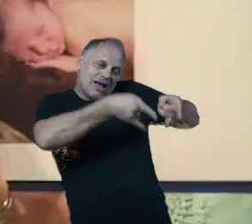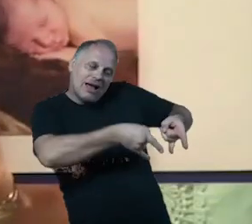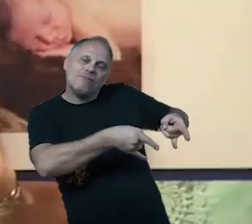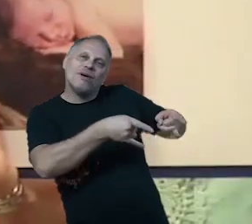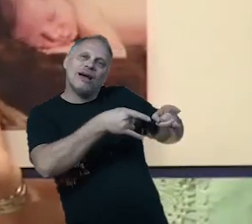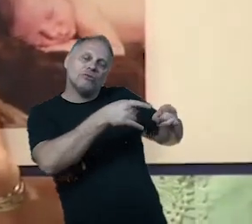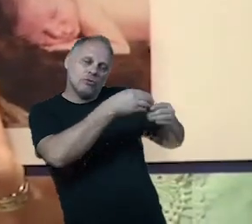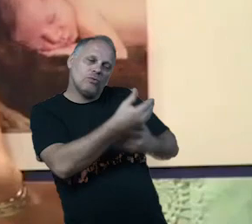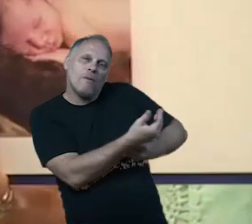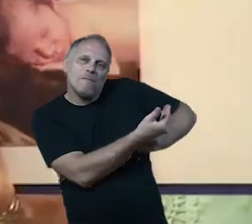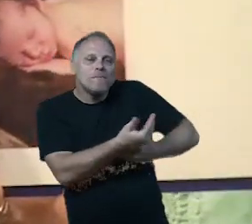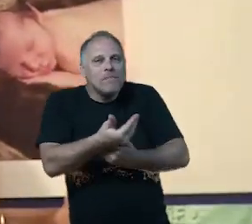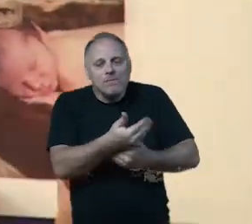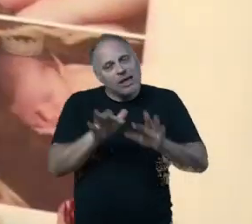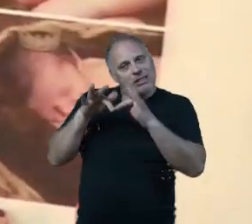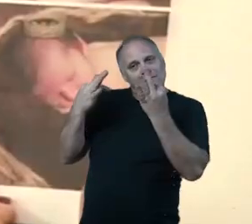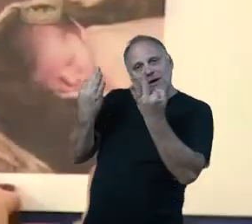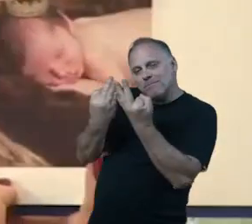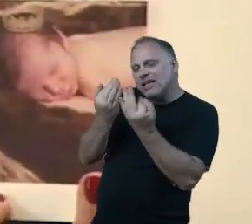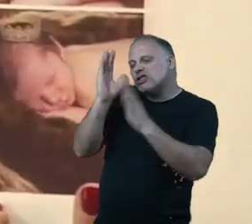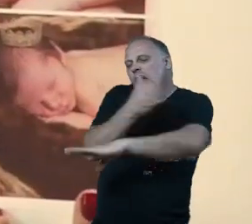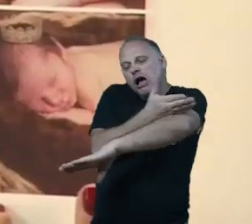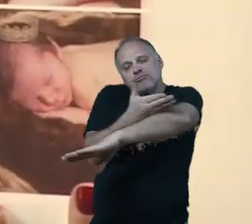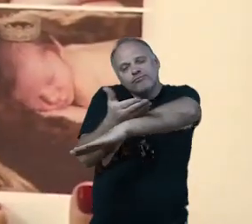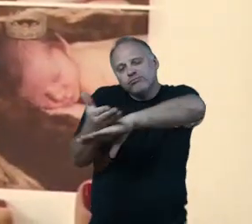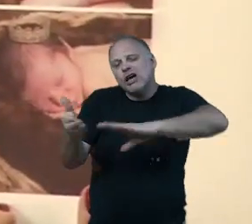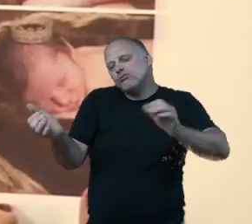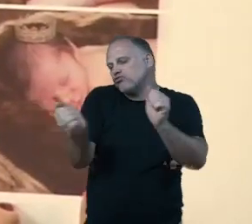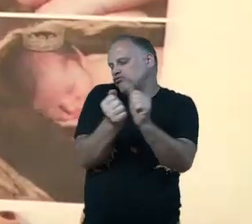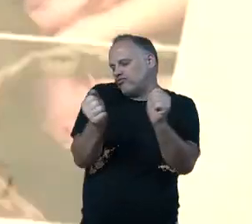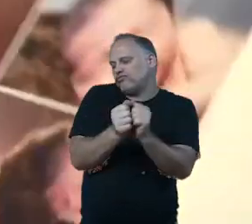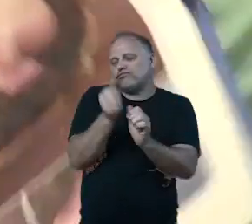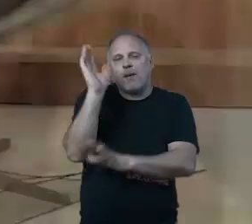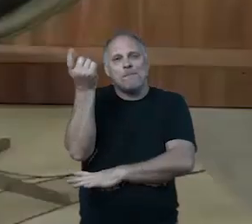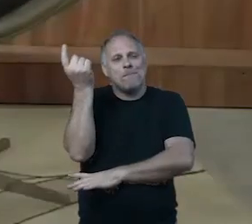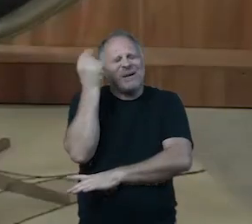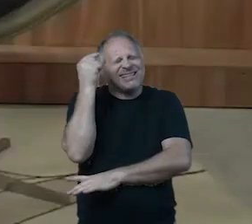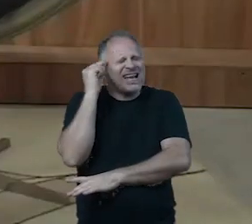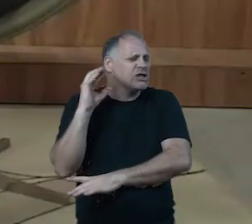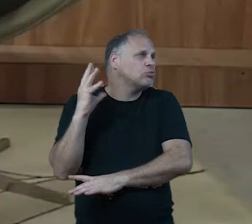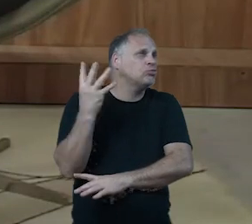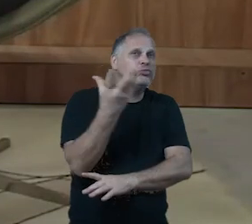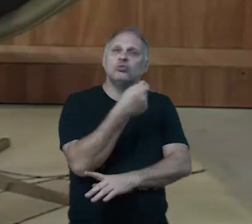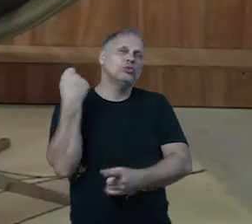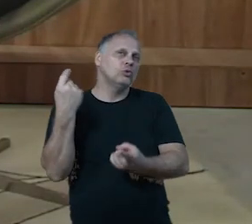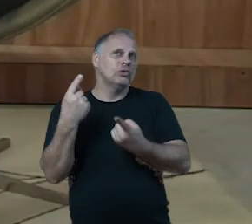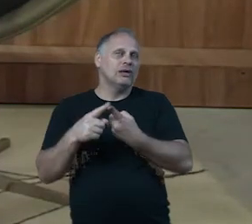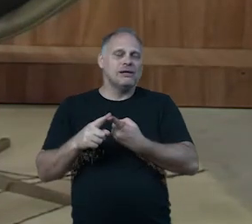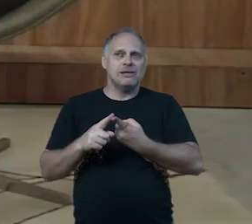da família. Que são as coisas que a família geralmente já está acostumada, sim, é o ambiente do bebê, e que foi, né, pensado totalmente